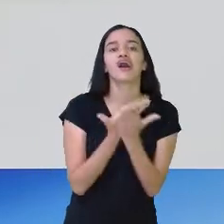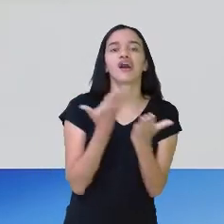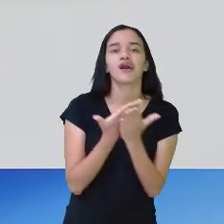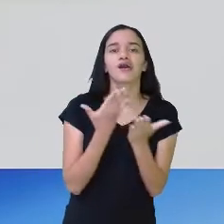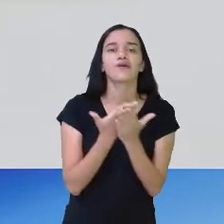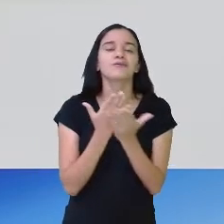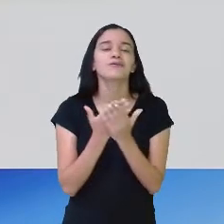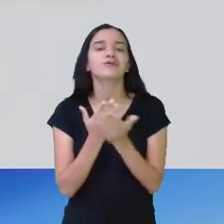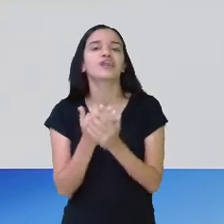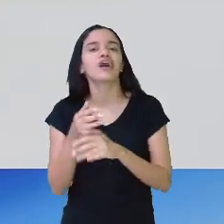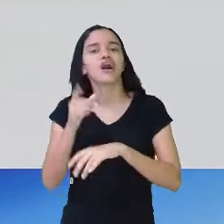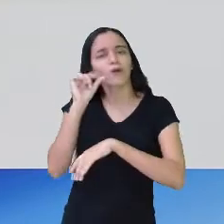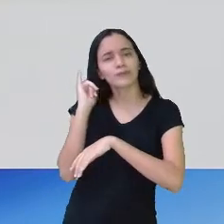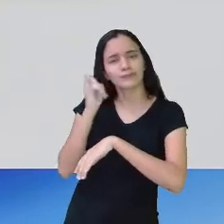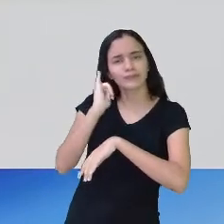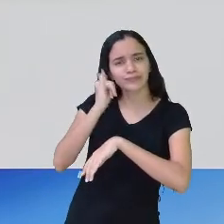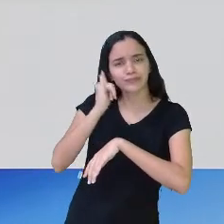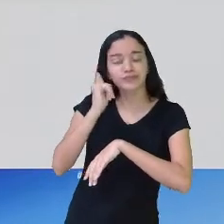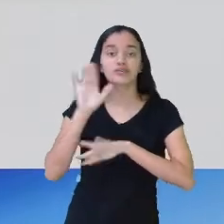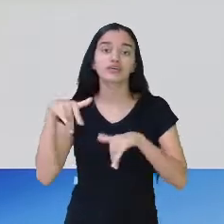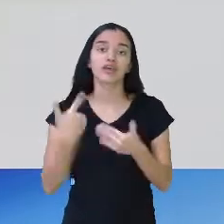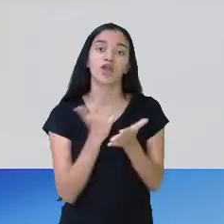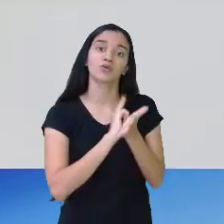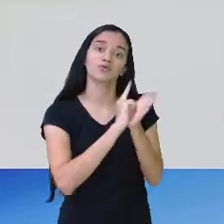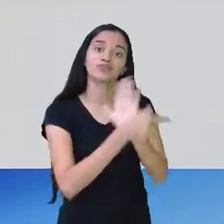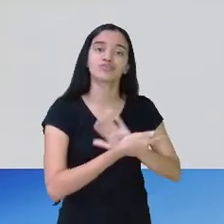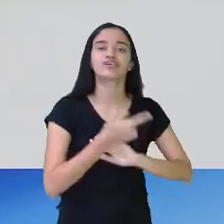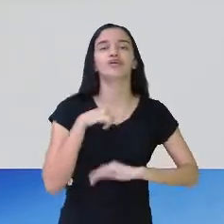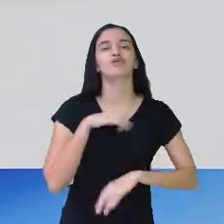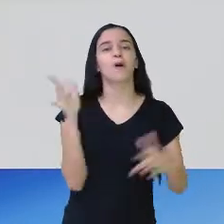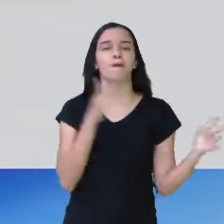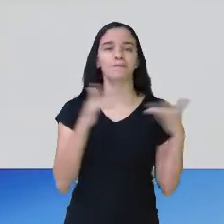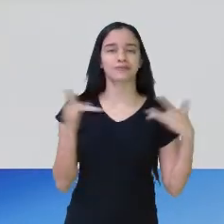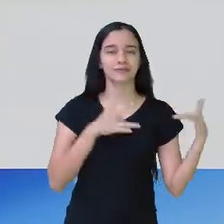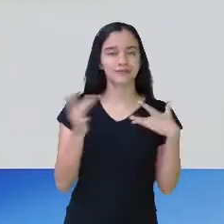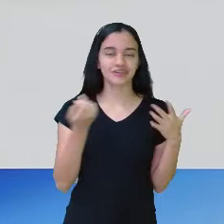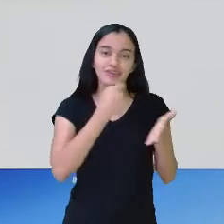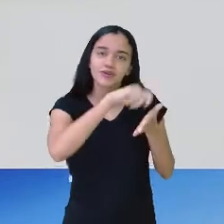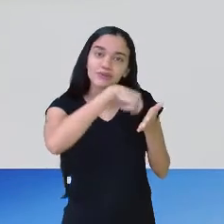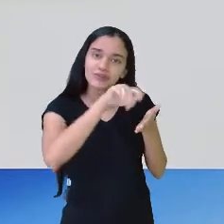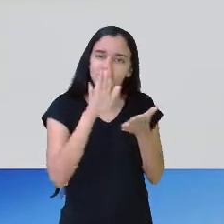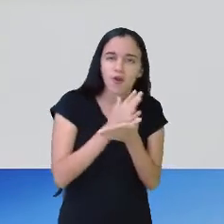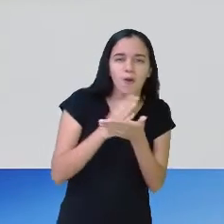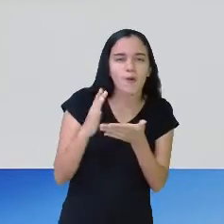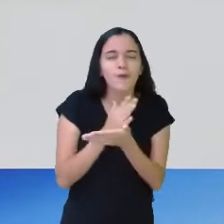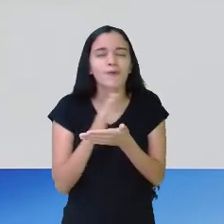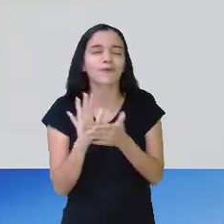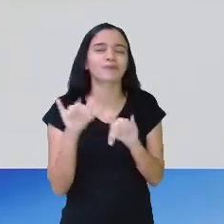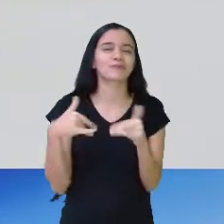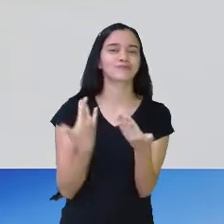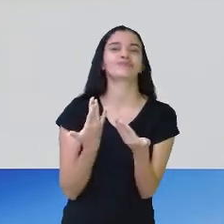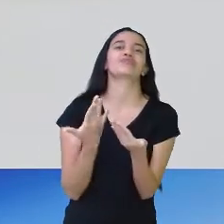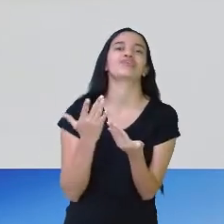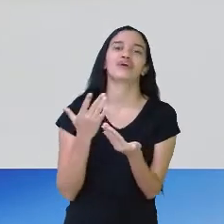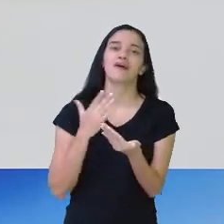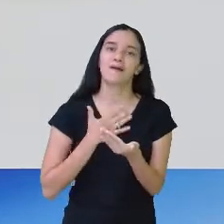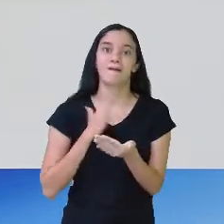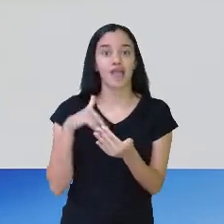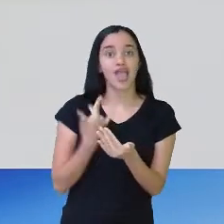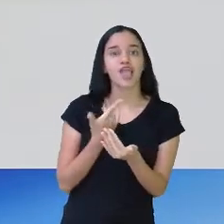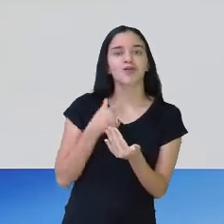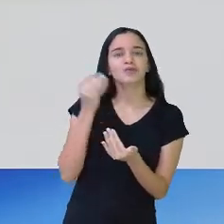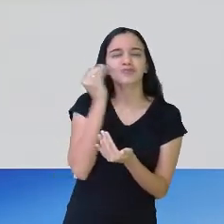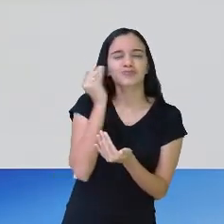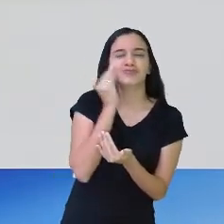que é um gênero que eu vivo falando, que eu realmente sou apaixonada, inclusive escrevo alguns, né? Então ainda me arrisco